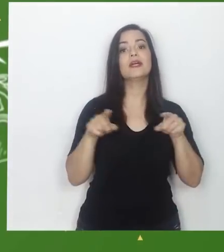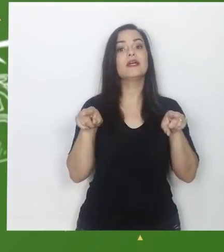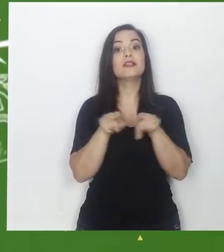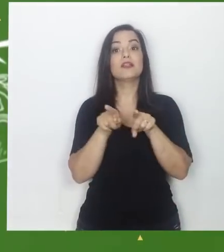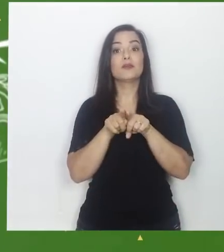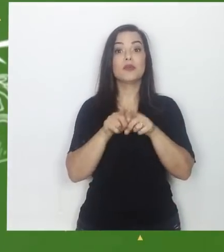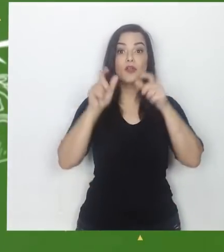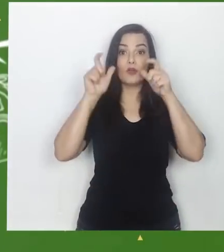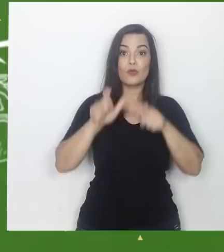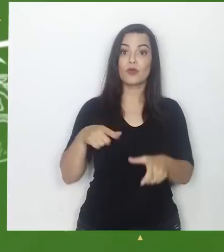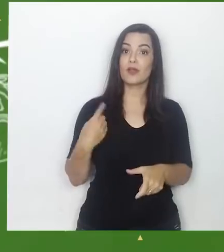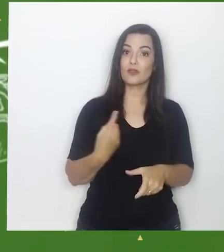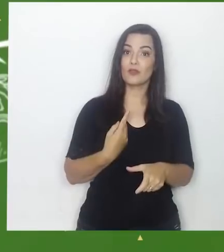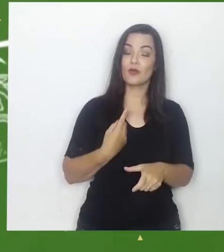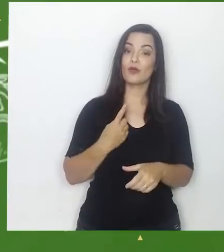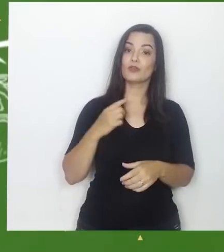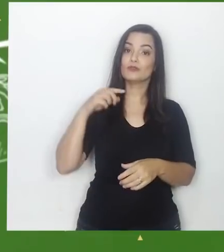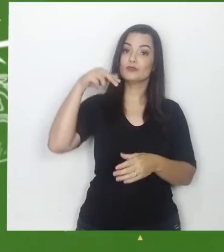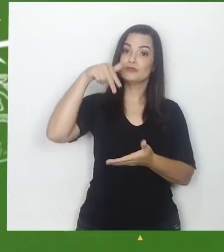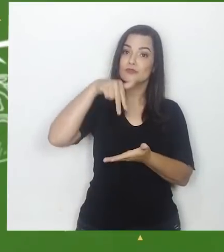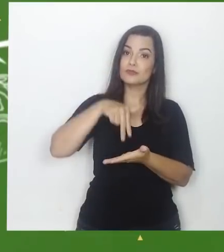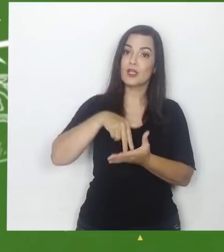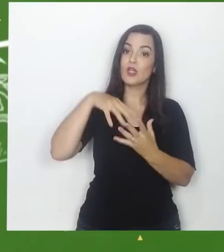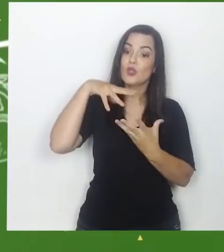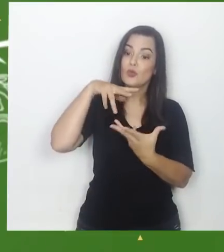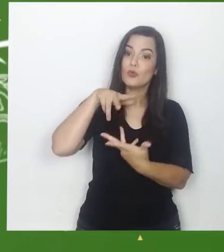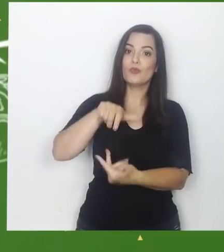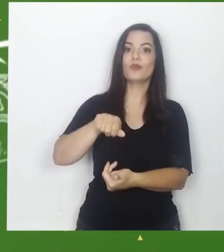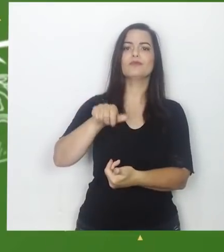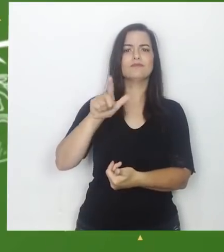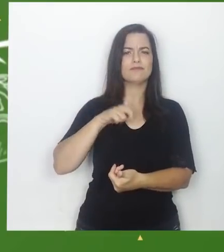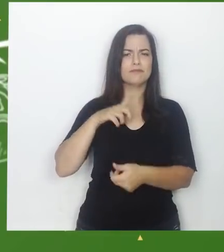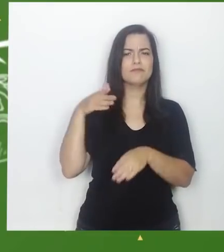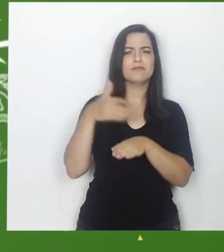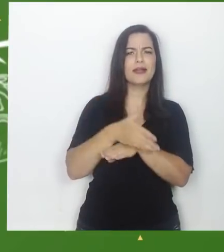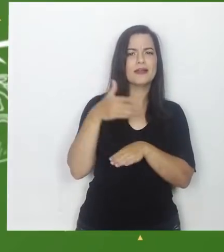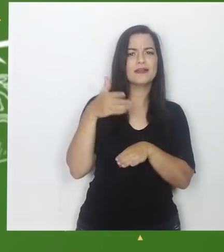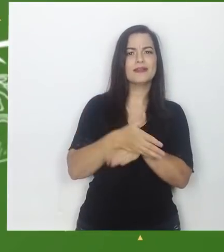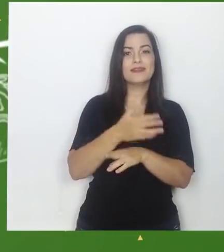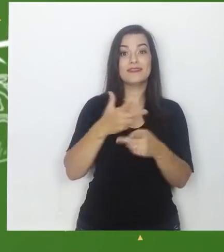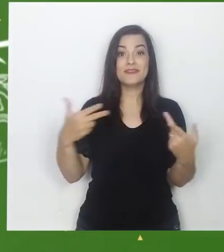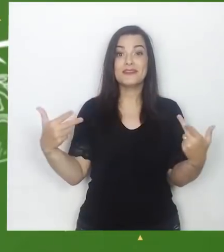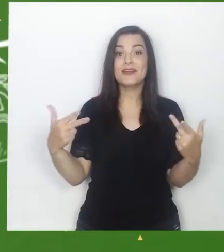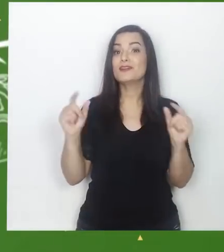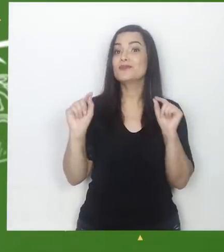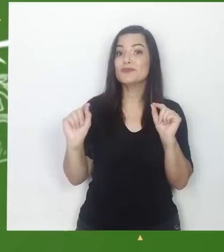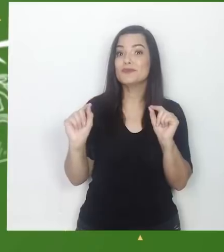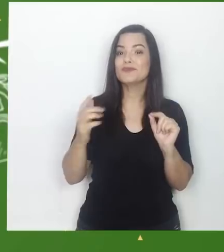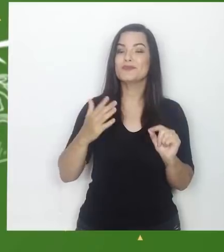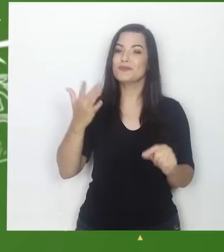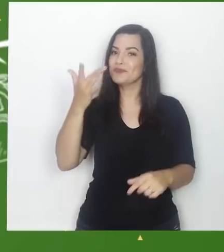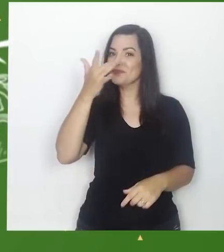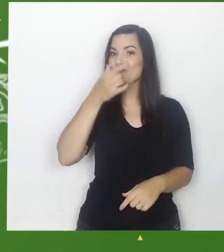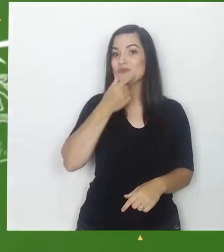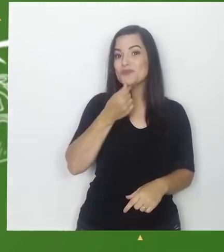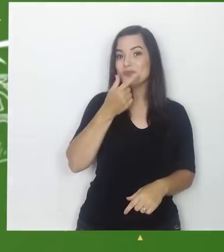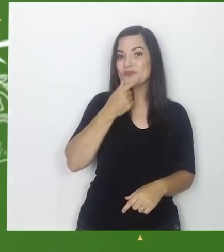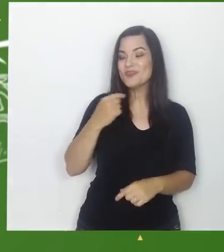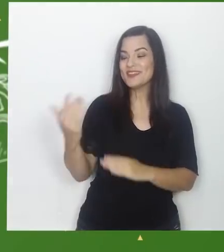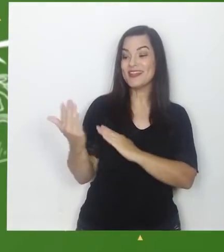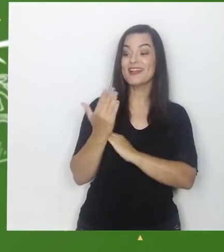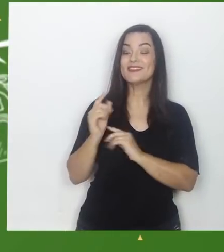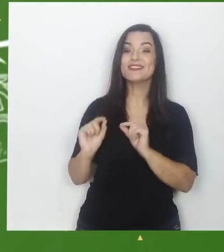Terra nos acompanhando, teve muitas participações aqui do meu ajudante, do Léo,